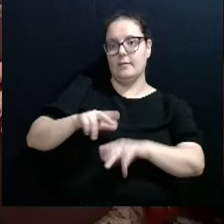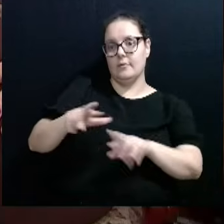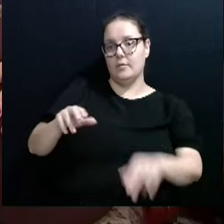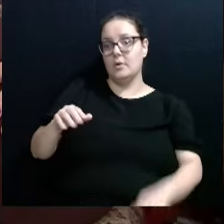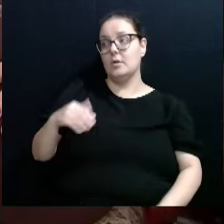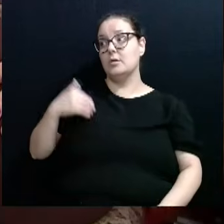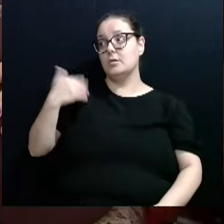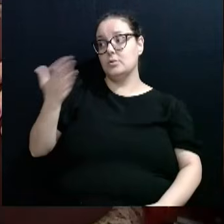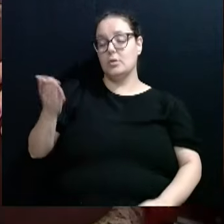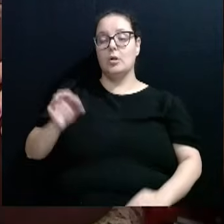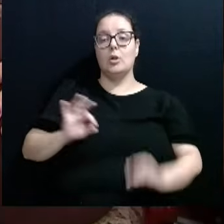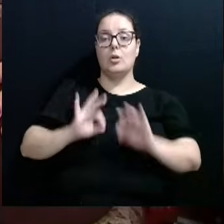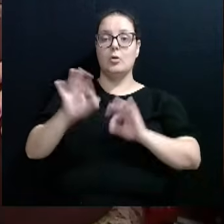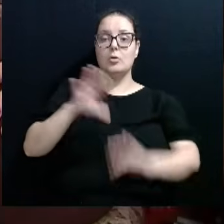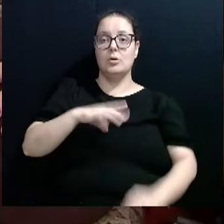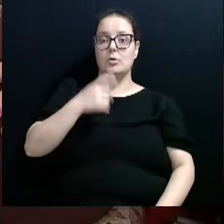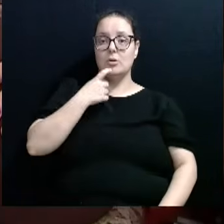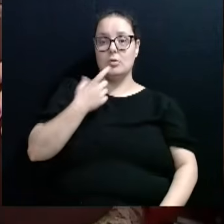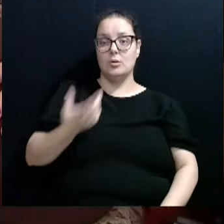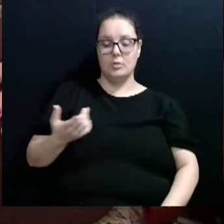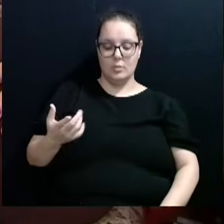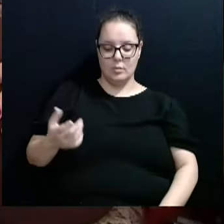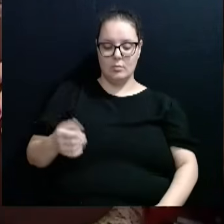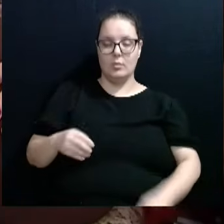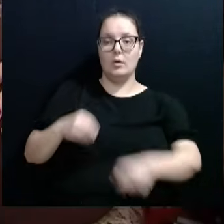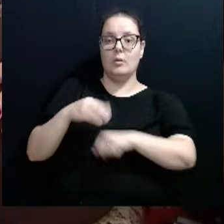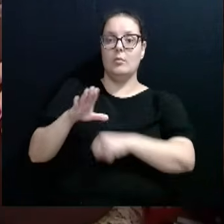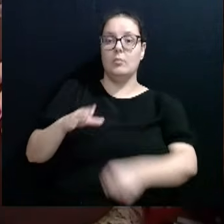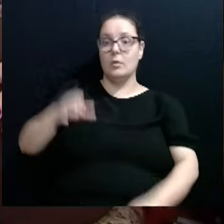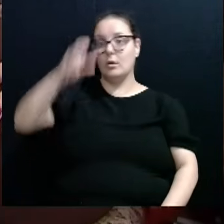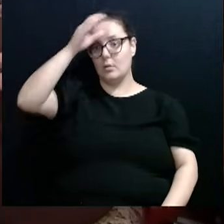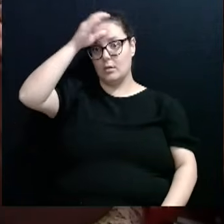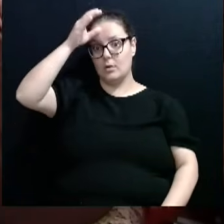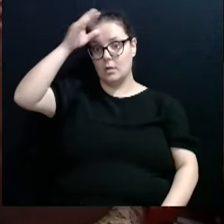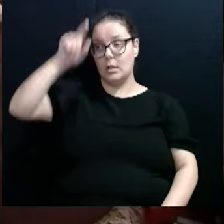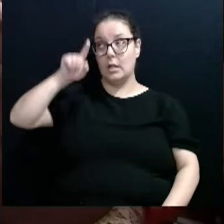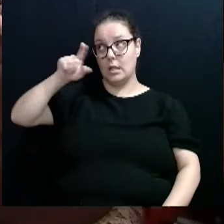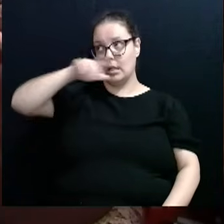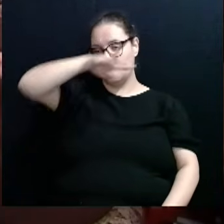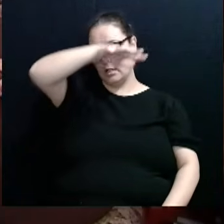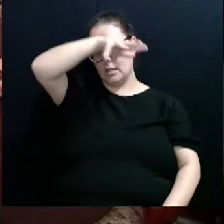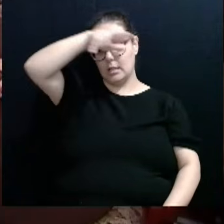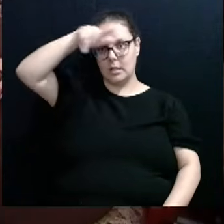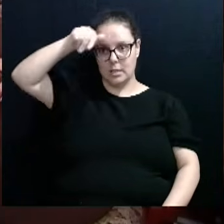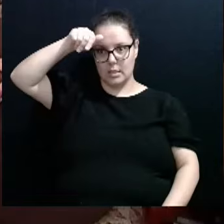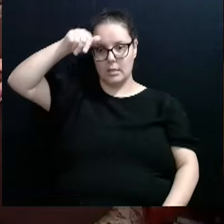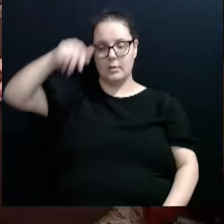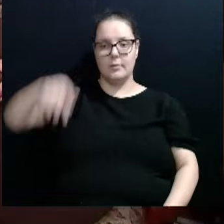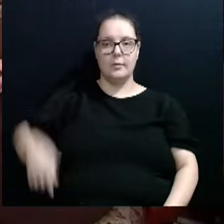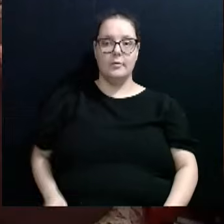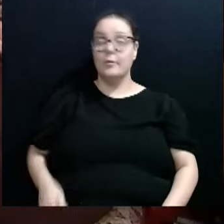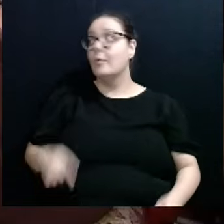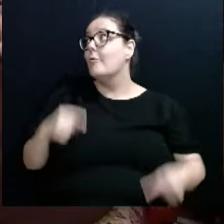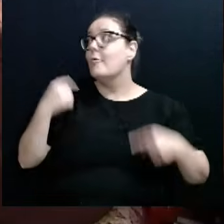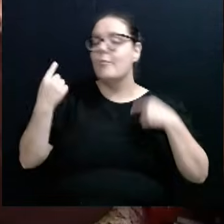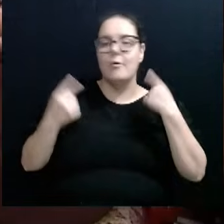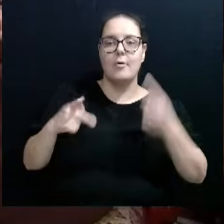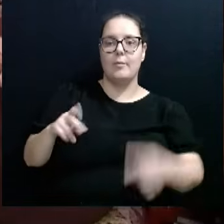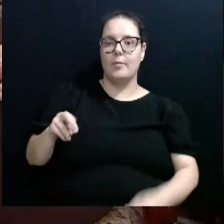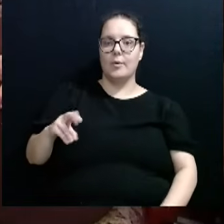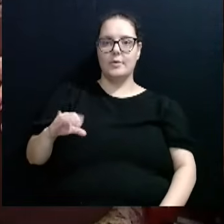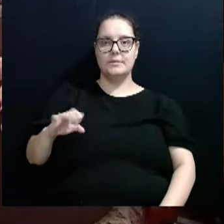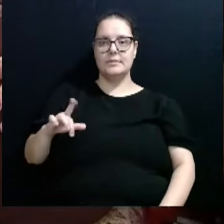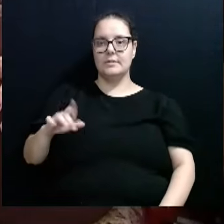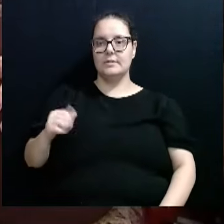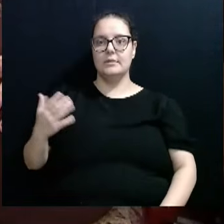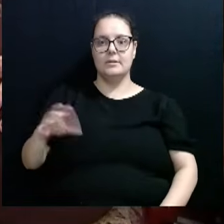Nós mandamos muita coisa para um cliente em Manaus, que ficou doido com as porcelanas que eu estava colocando, comprou